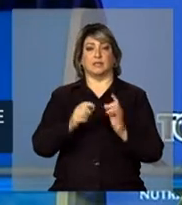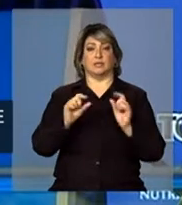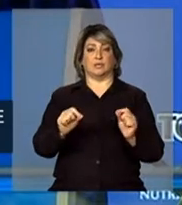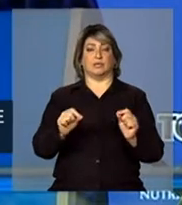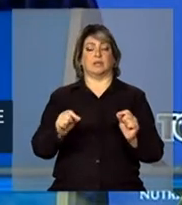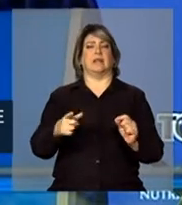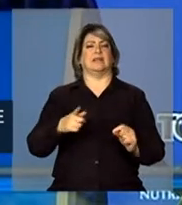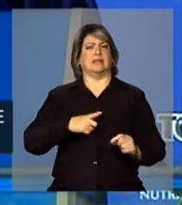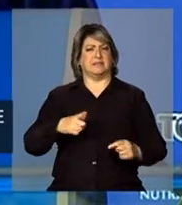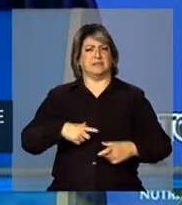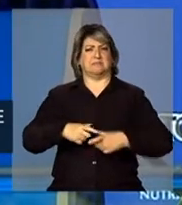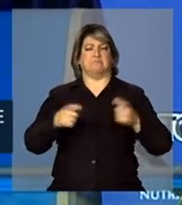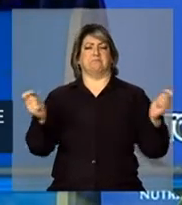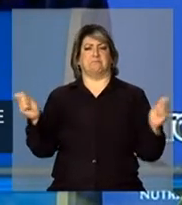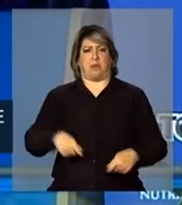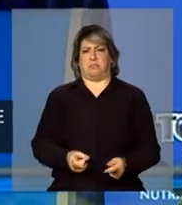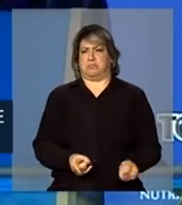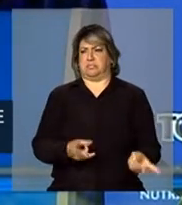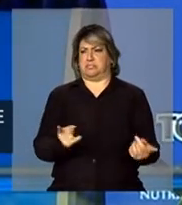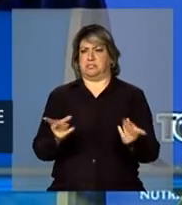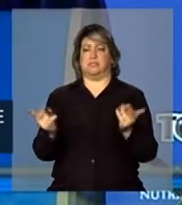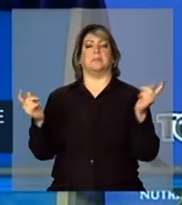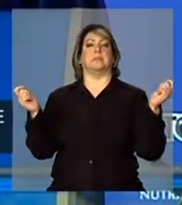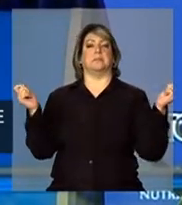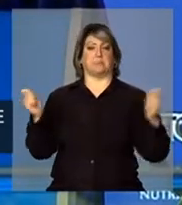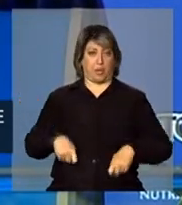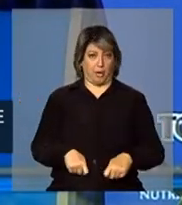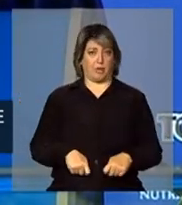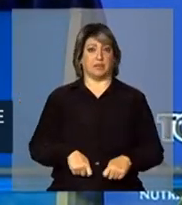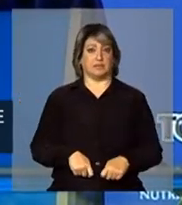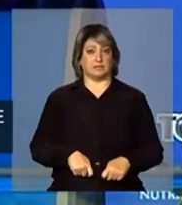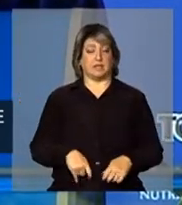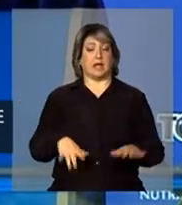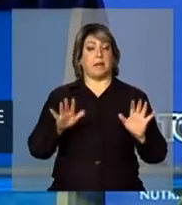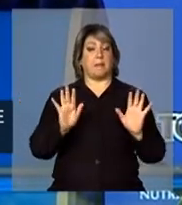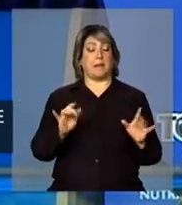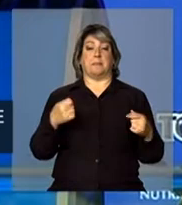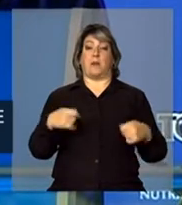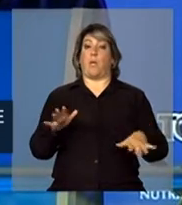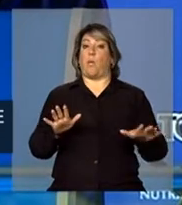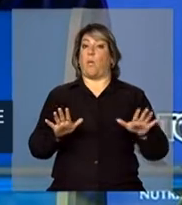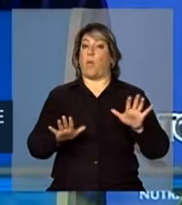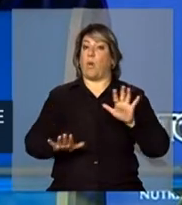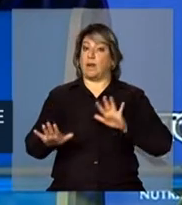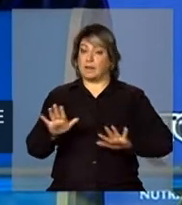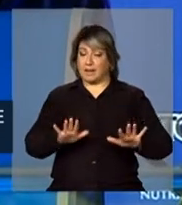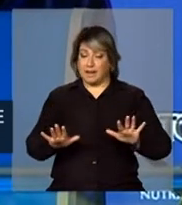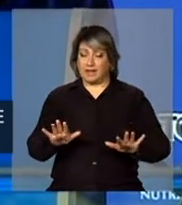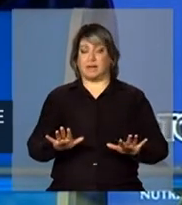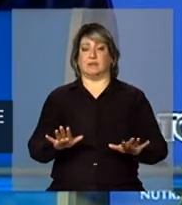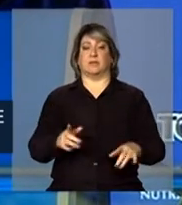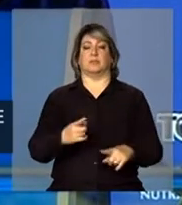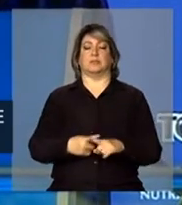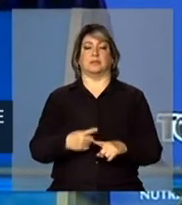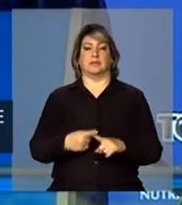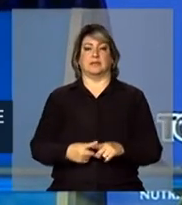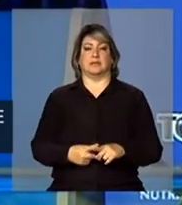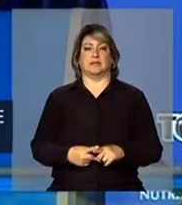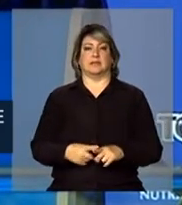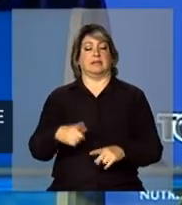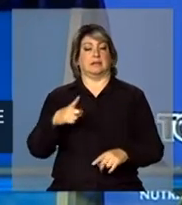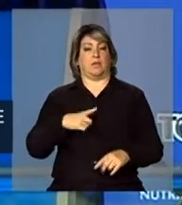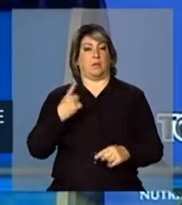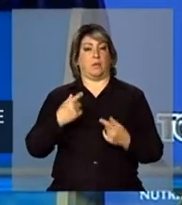amplíssimo mercado, mas nós temos de ter um cuidado. E também eu vou dar